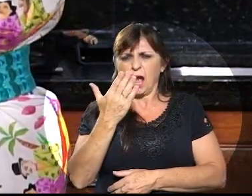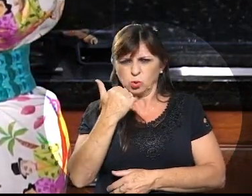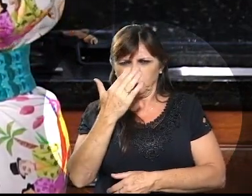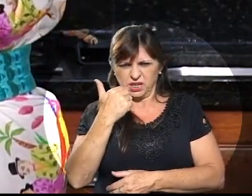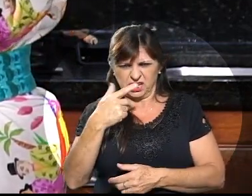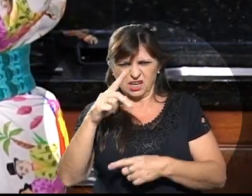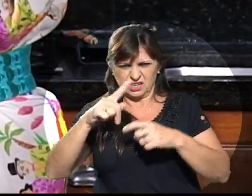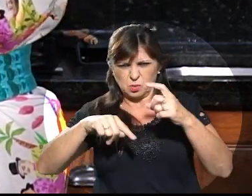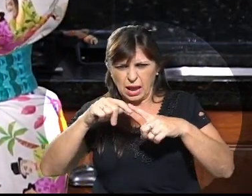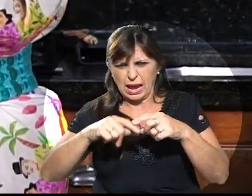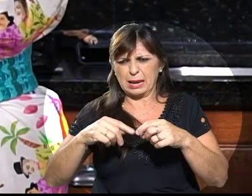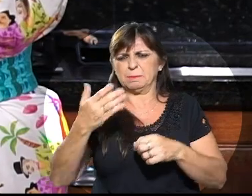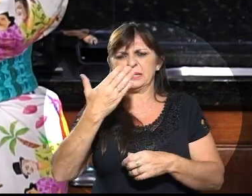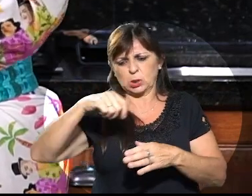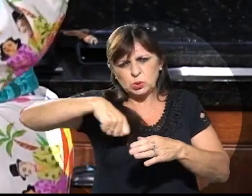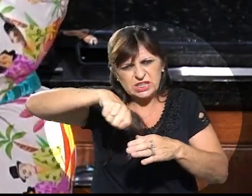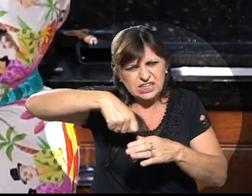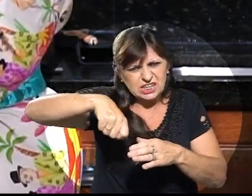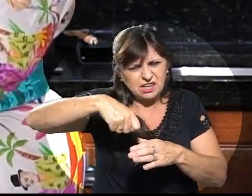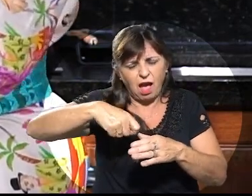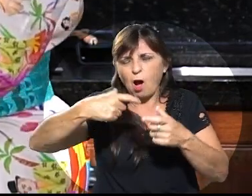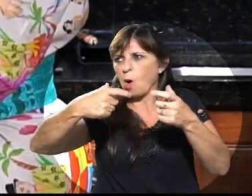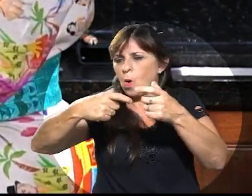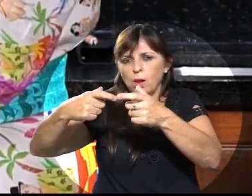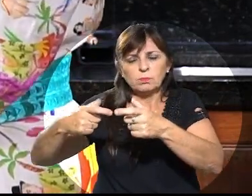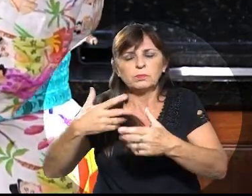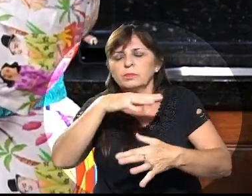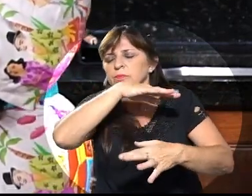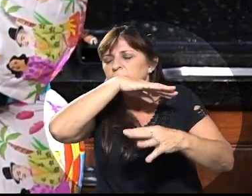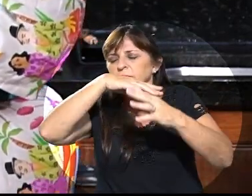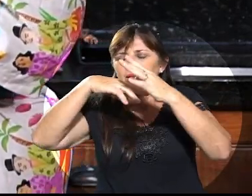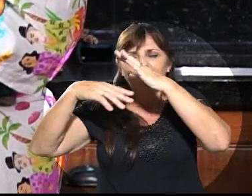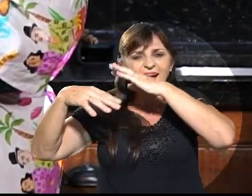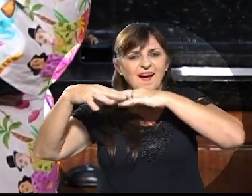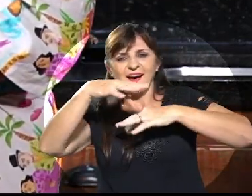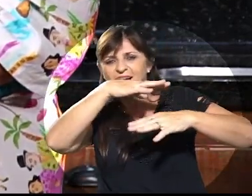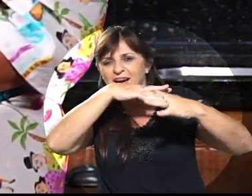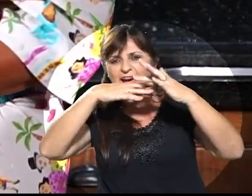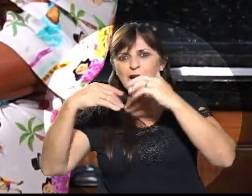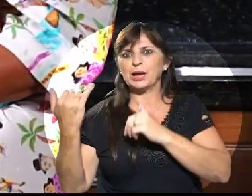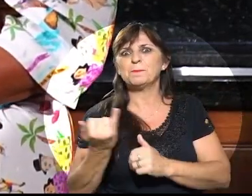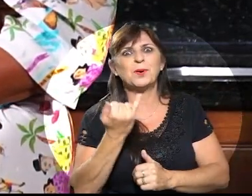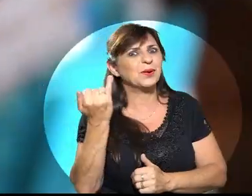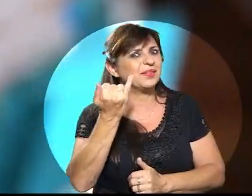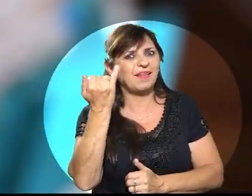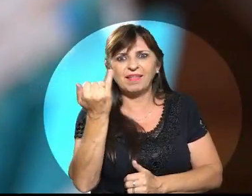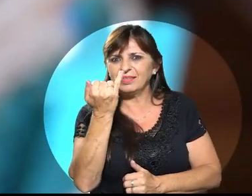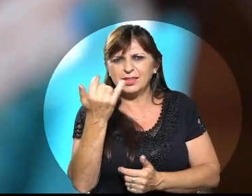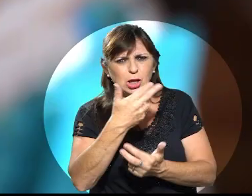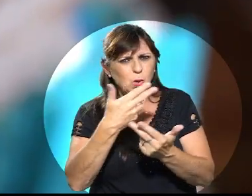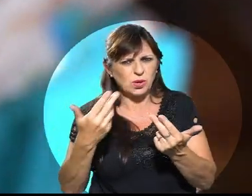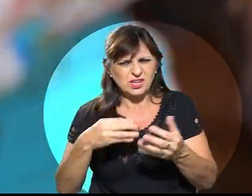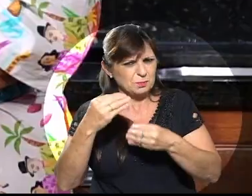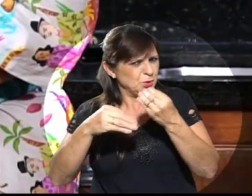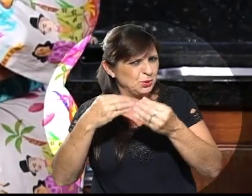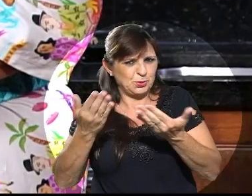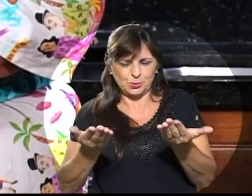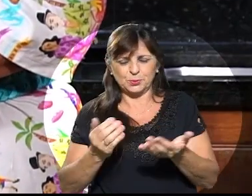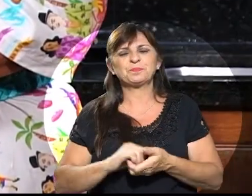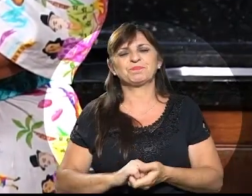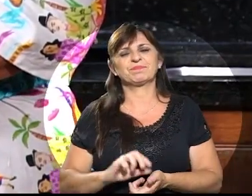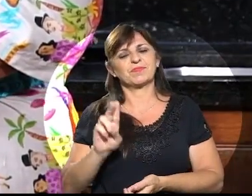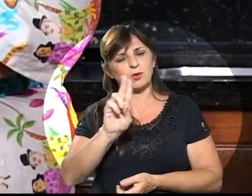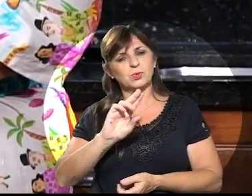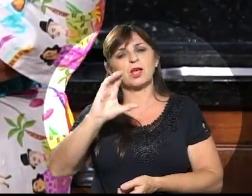são... Os aromas são importantes, tá? Aí aqui eu tenho cominho em grão,